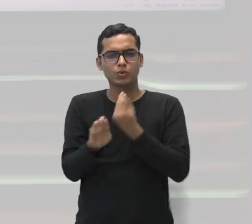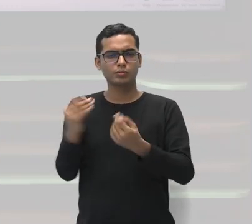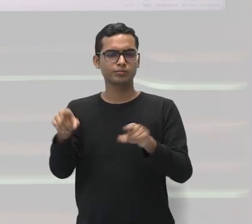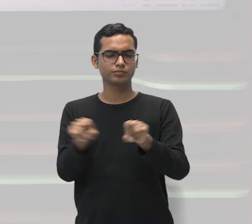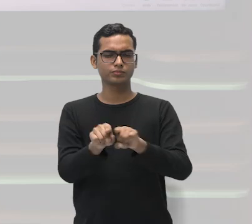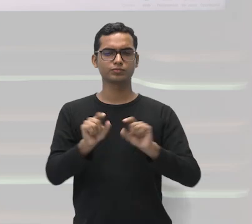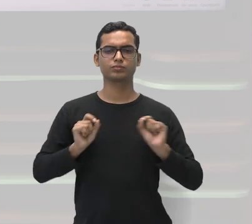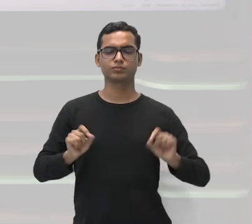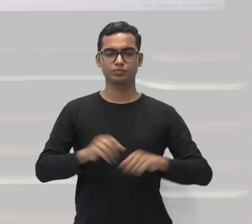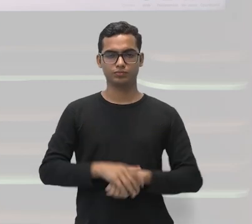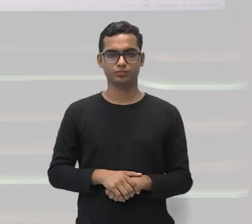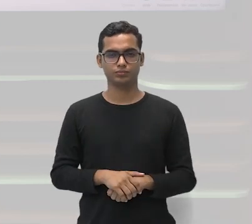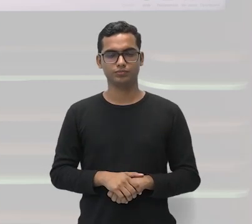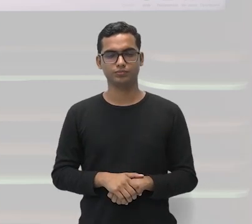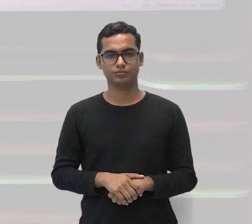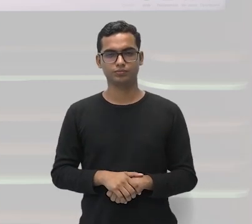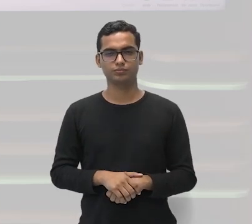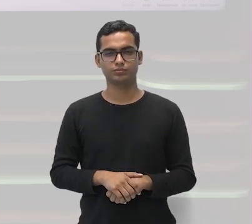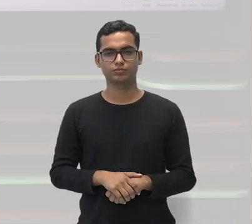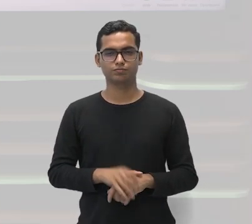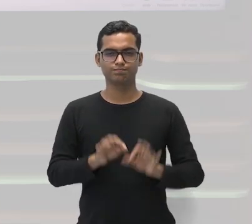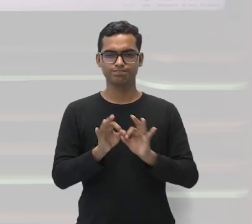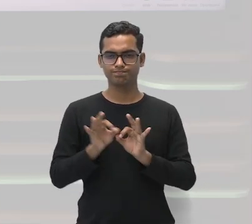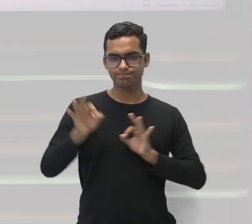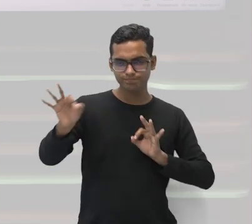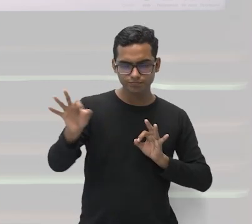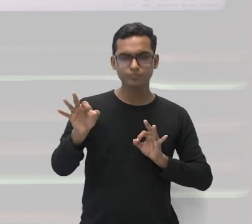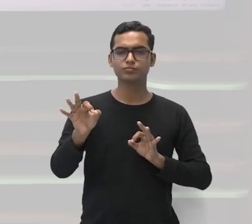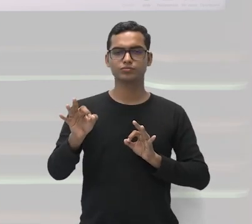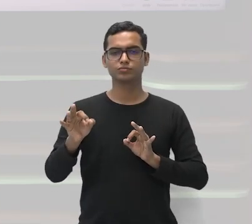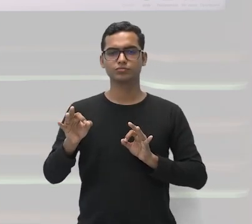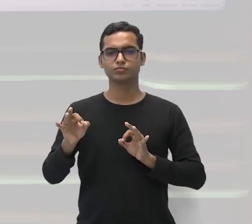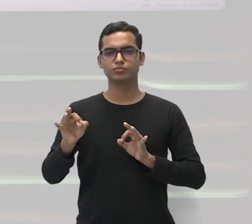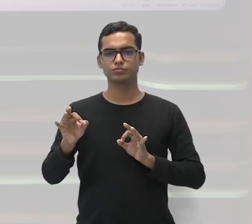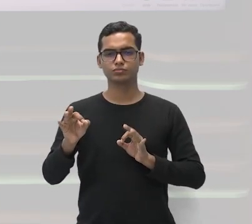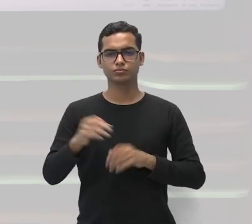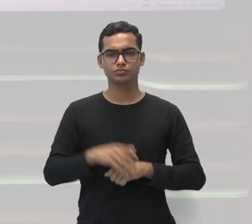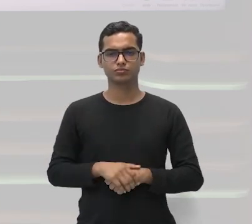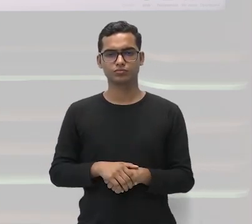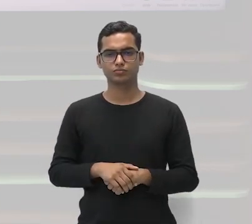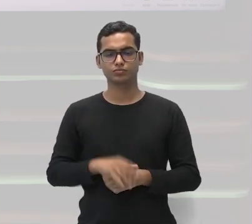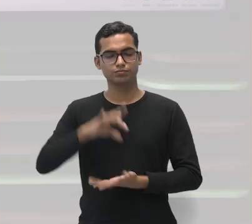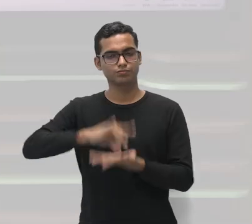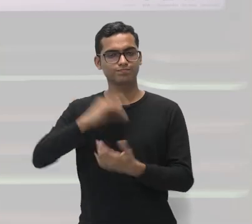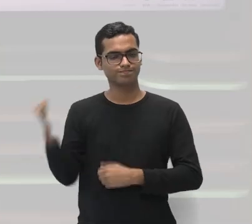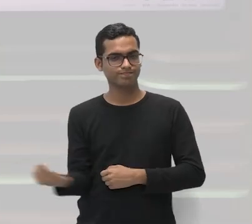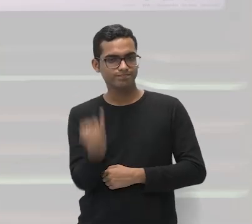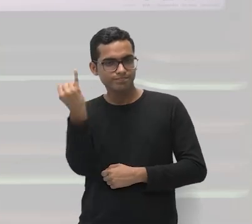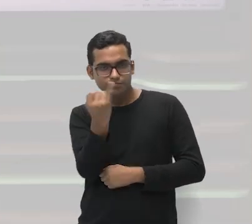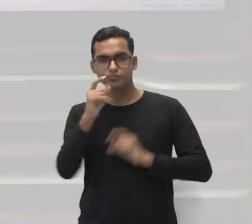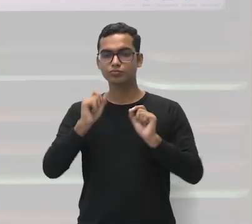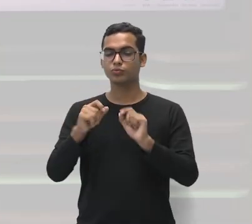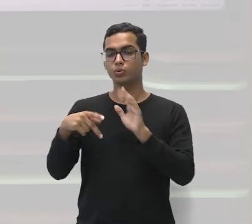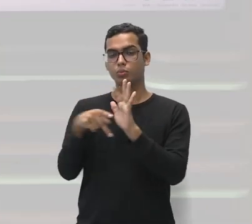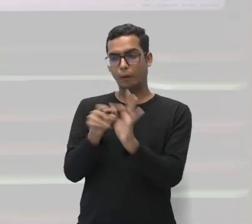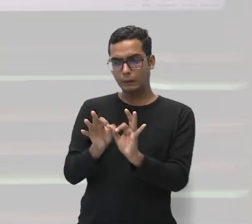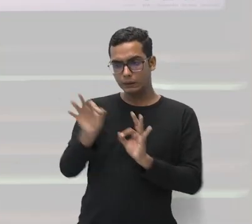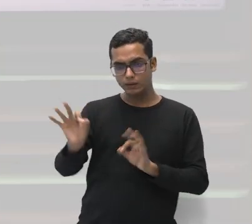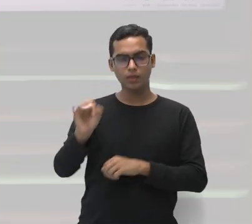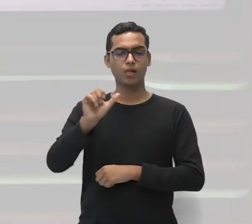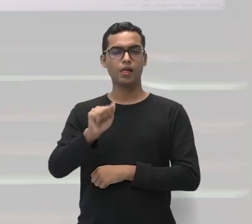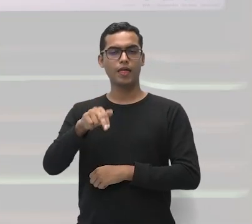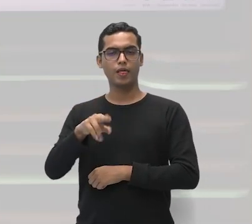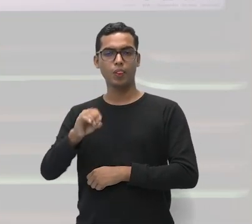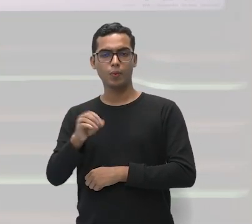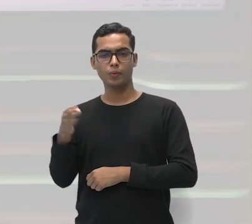uma das medidas que são muito importantes, que é uma medida muito importante, que é o ano-luz.